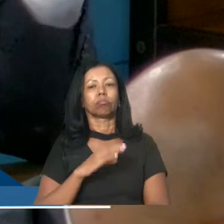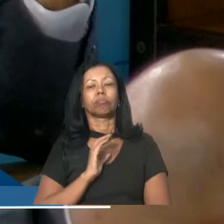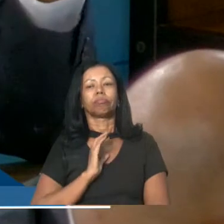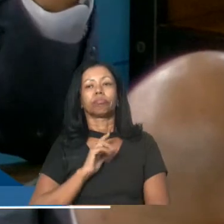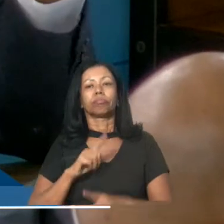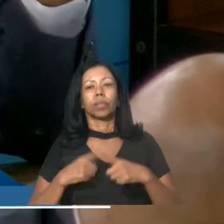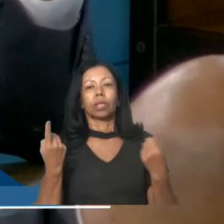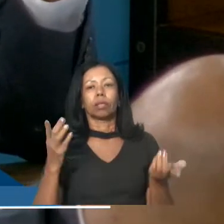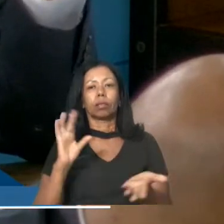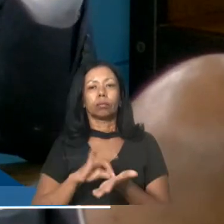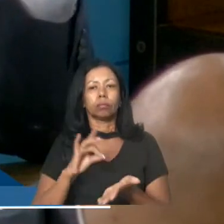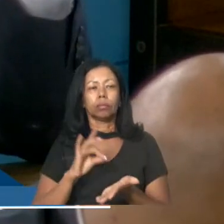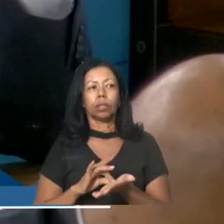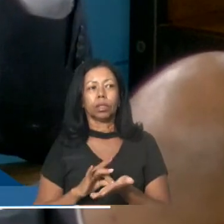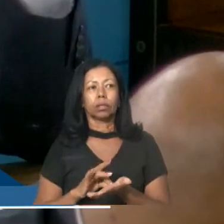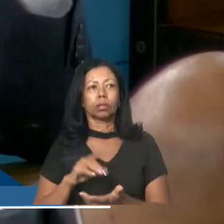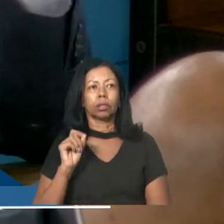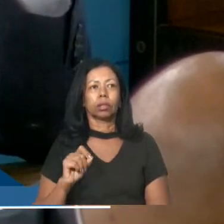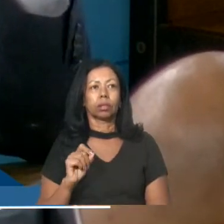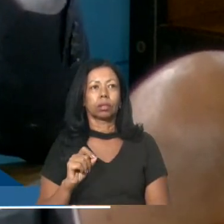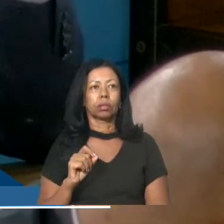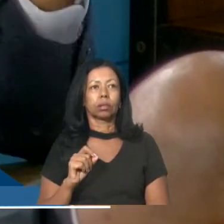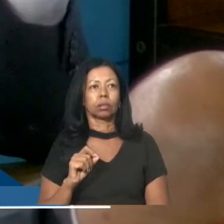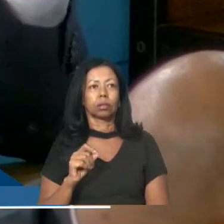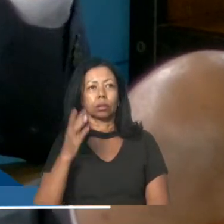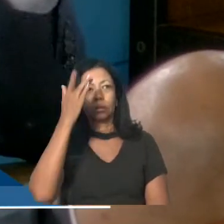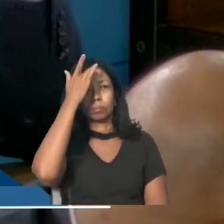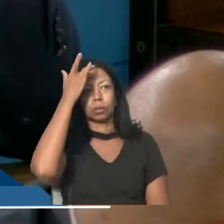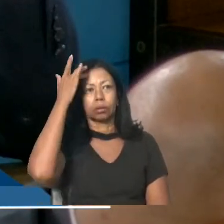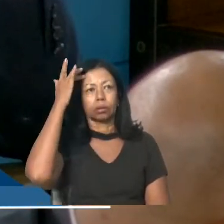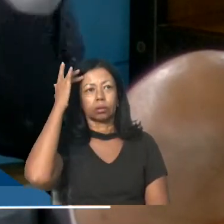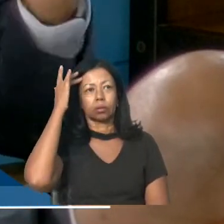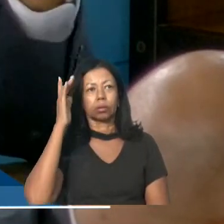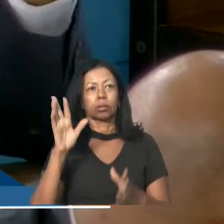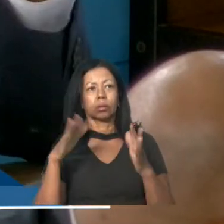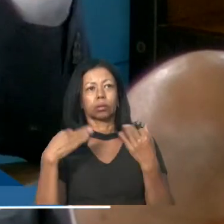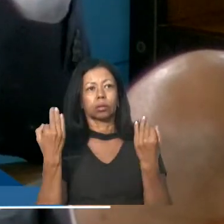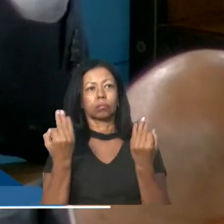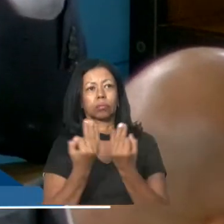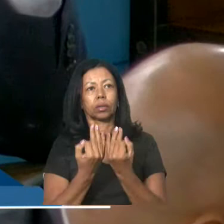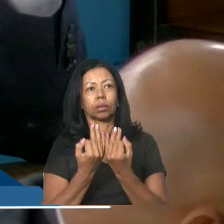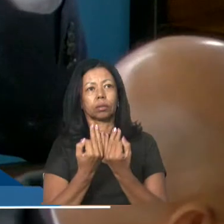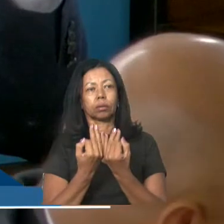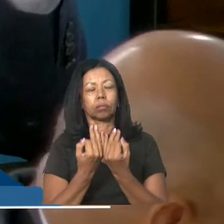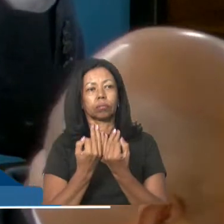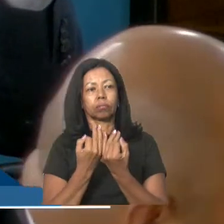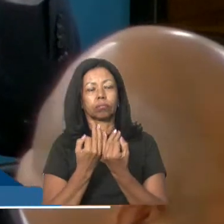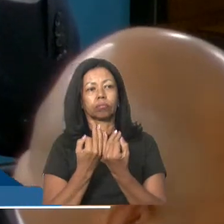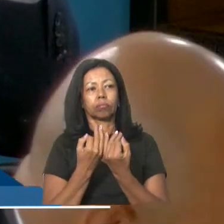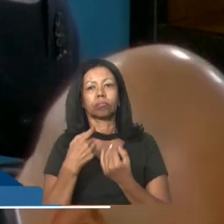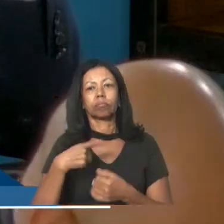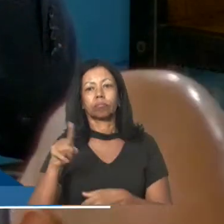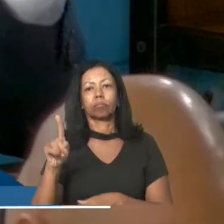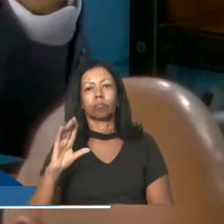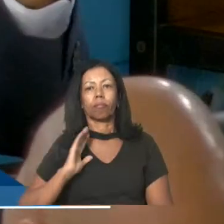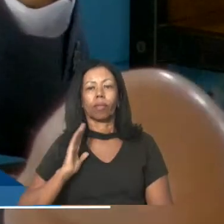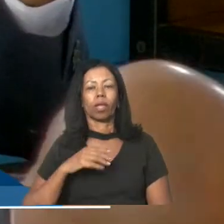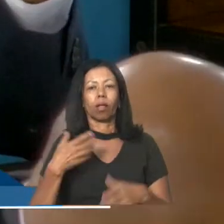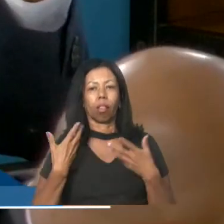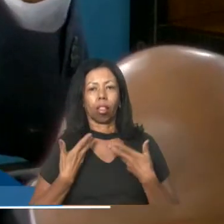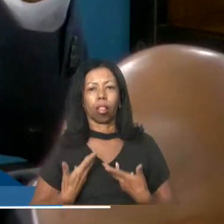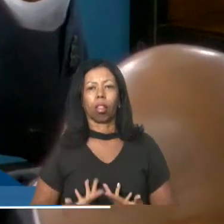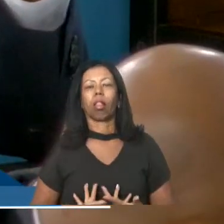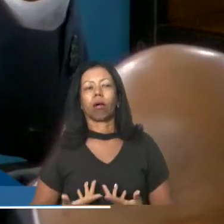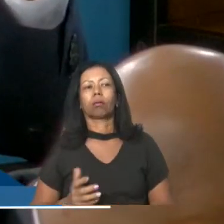uma realidade, vereador Sérgio, que essas pessoas, essas famílias que estão saindo da cidade, eles estão cansados,